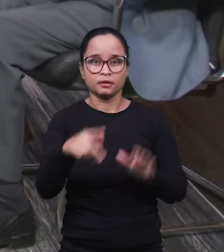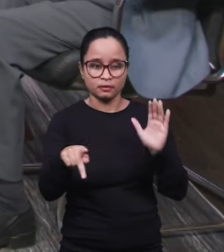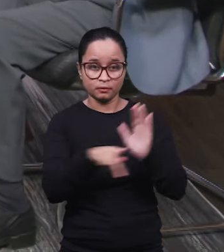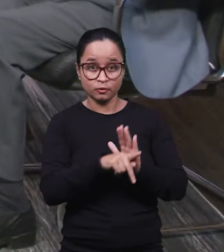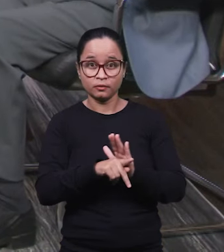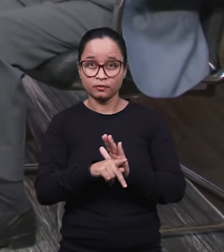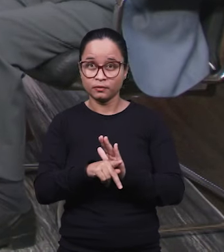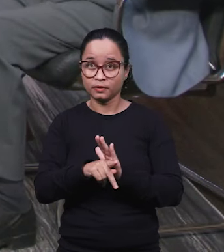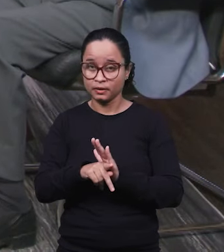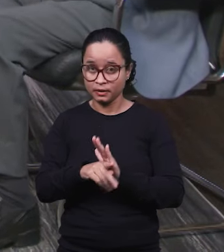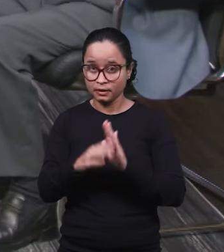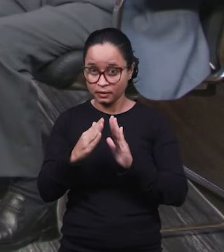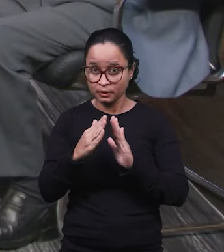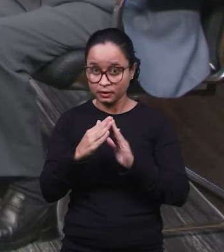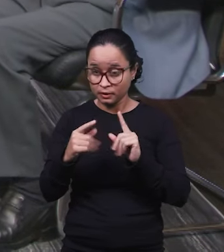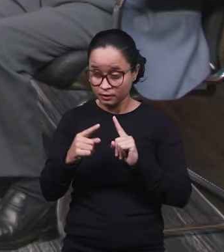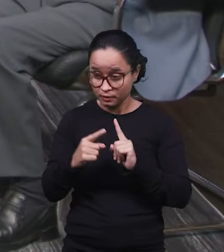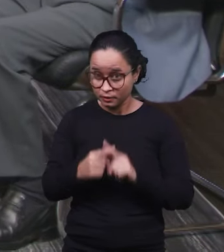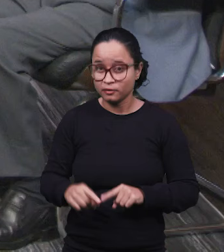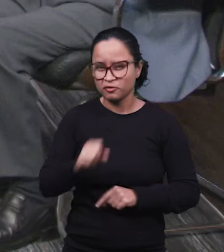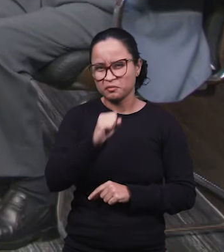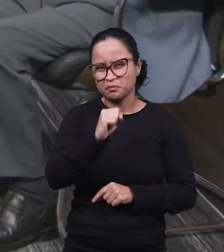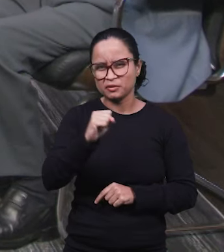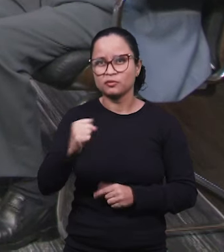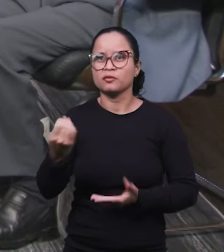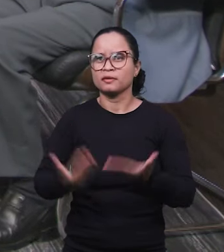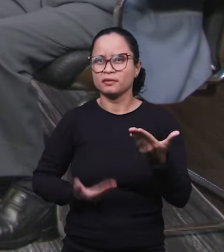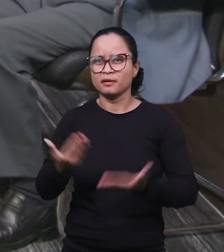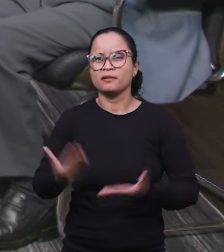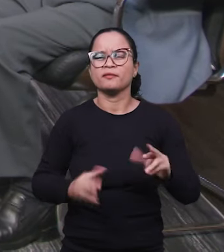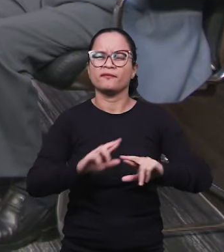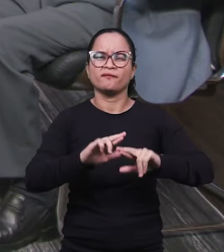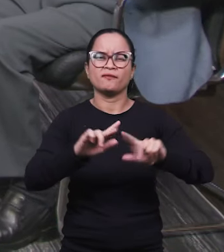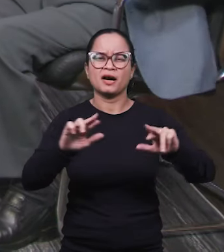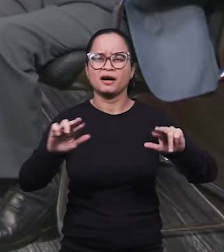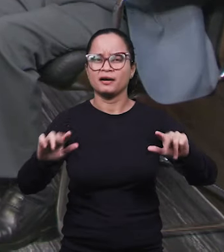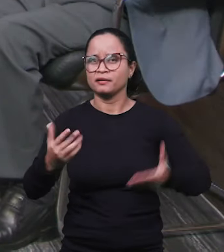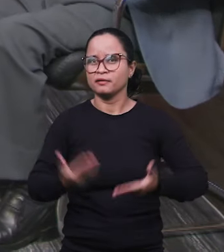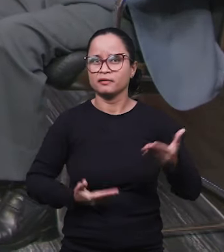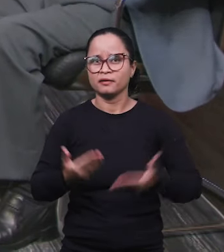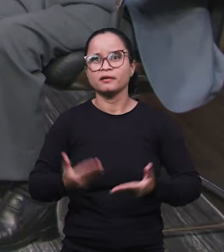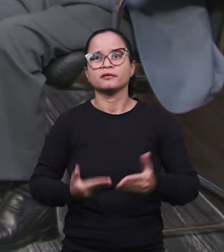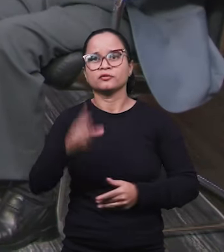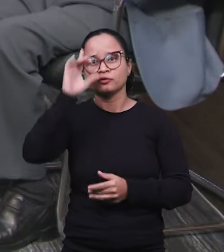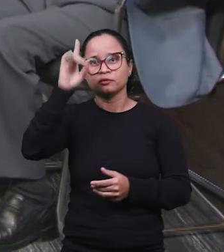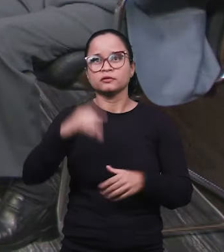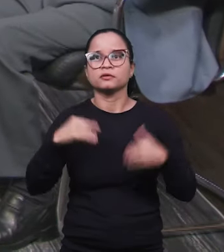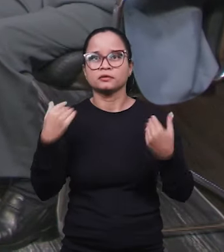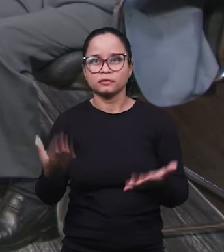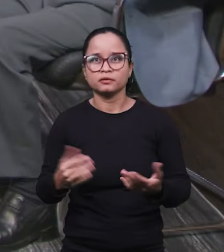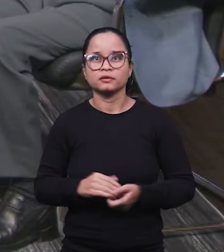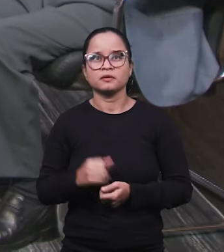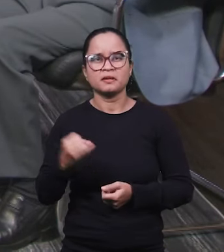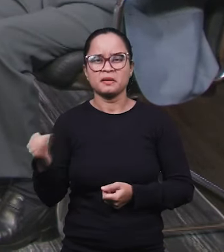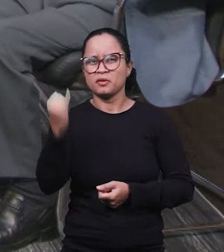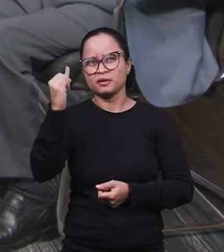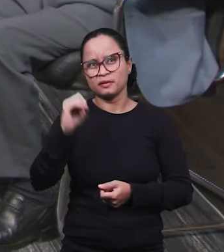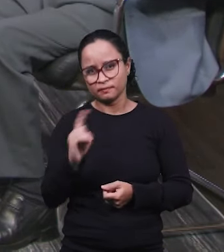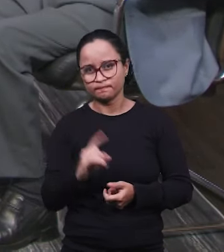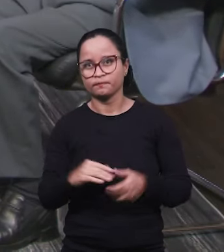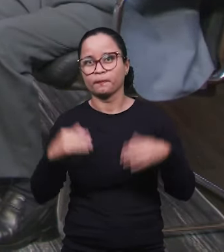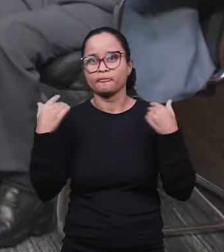Resolveu matar servos de Deus. Matou Savonarola, João Hus. Mas vamos deixar isso para lá, porque a perseguição que vem até os